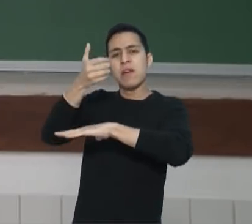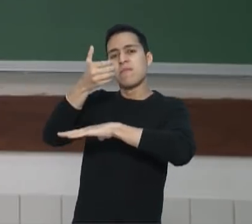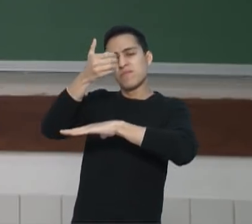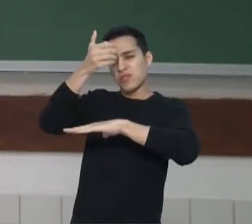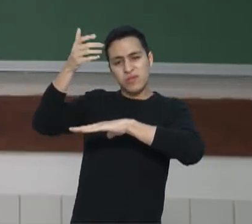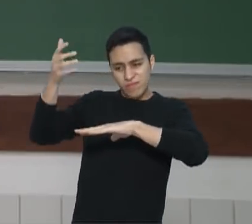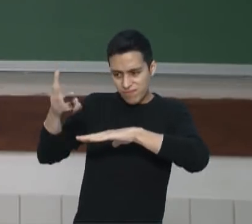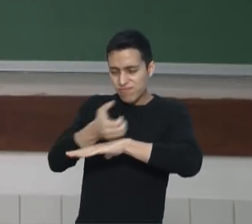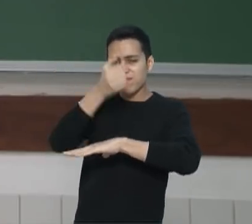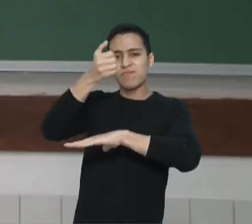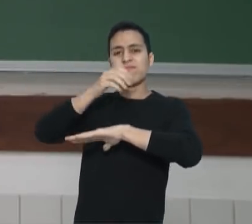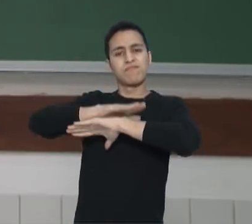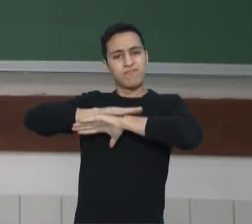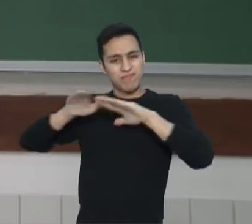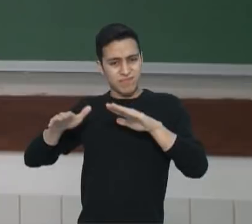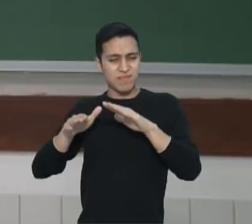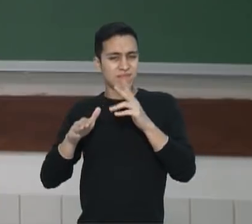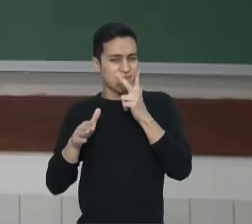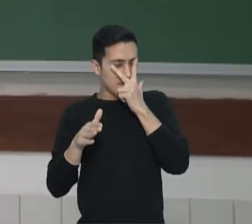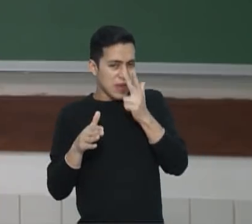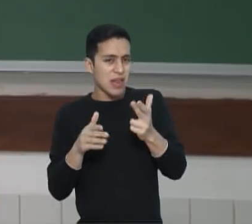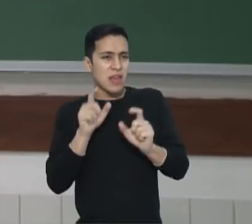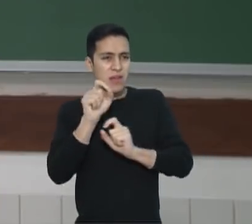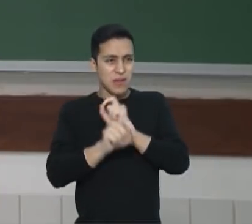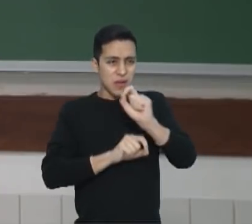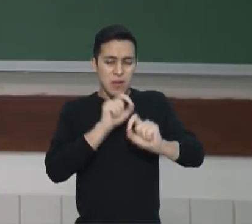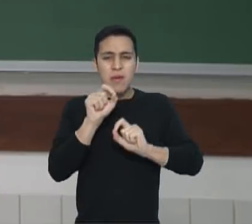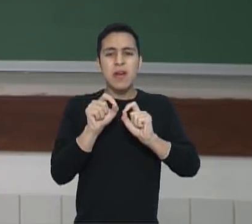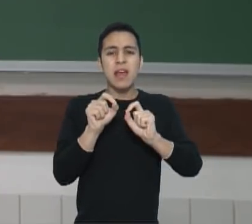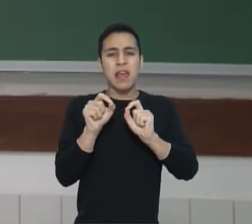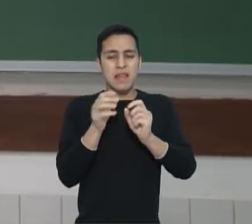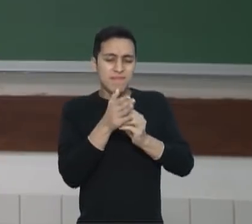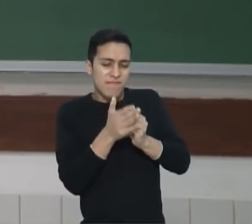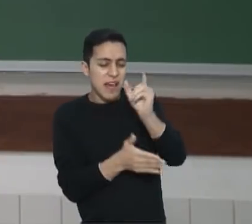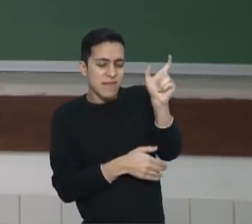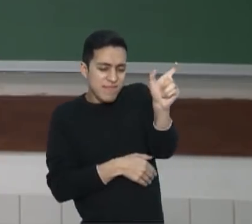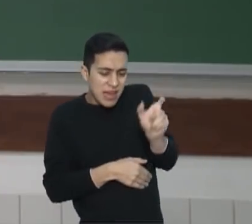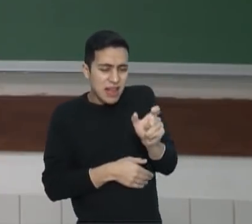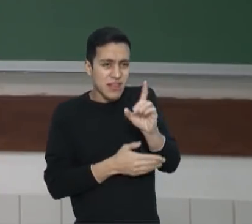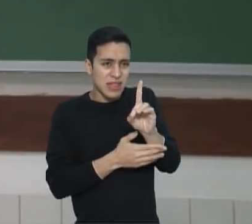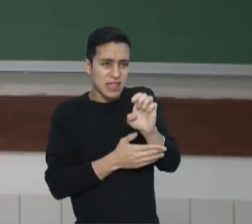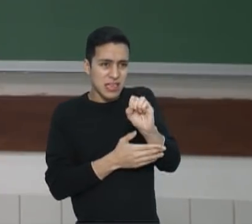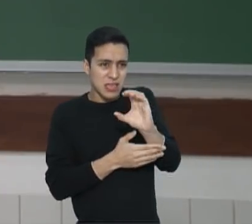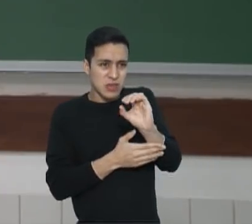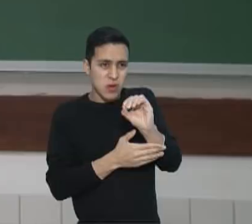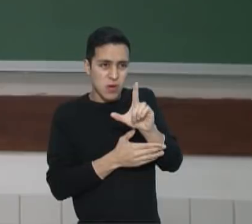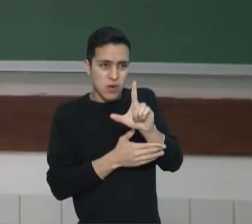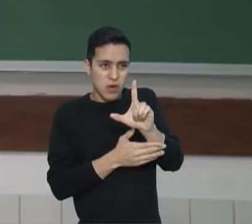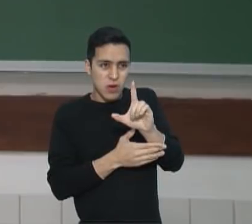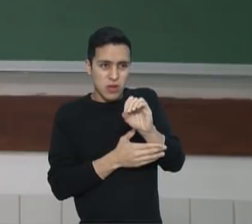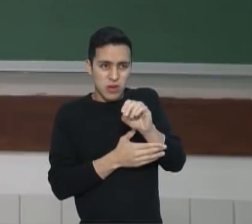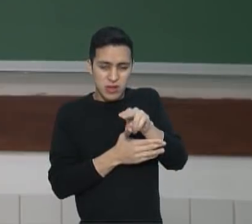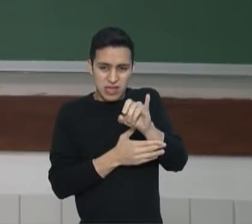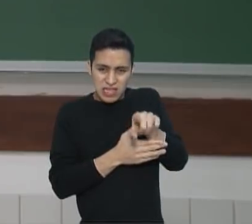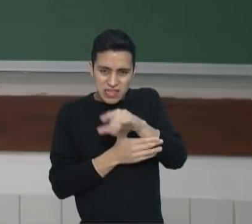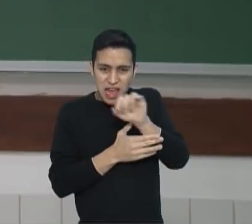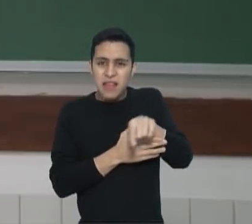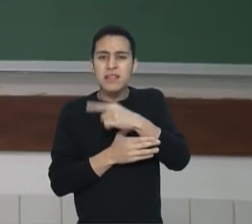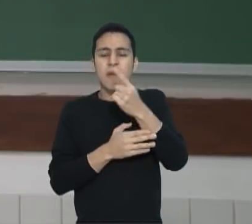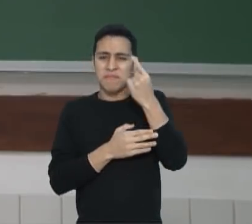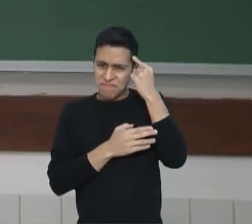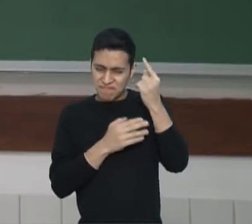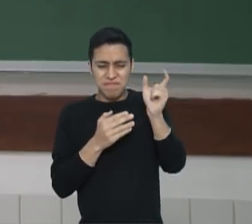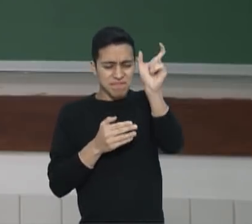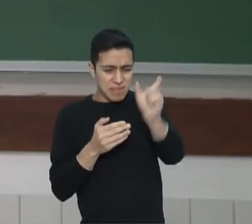bom, descolonização. Ele aparece muito, mas dá a impressão de que a única coisa importante no período foi que os